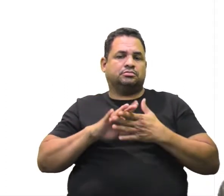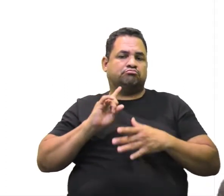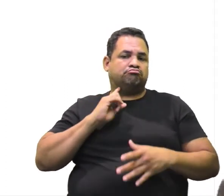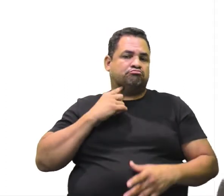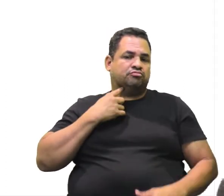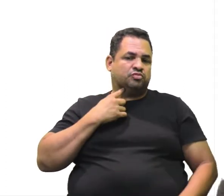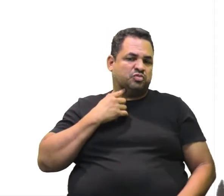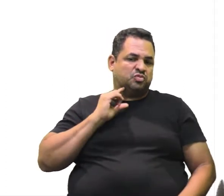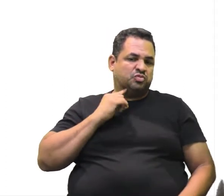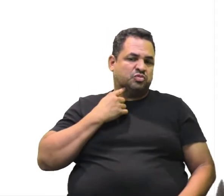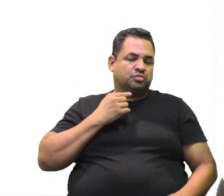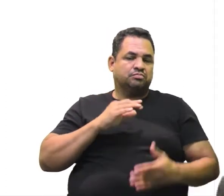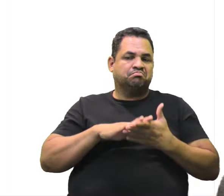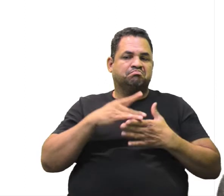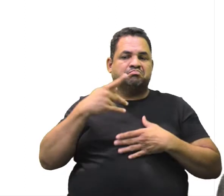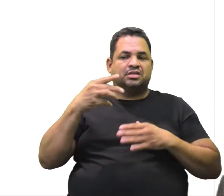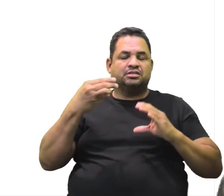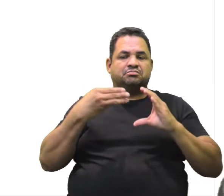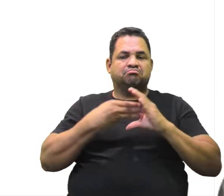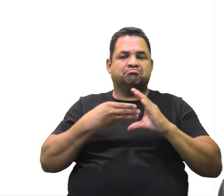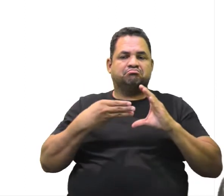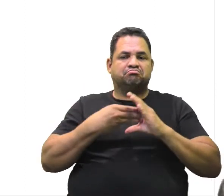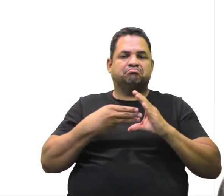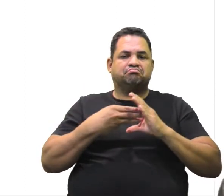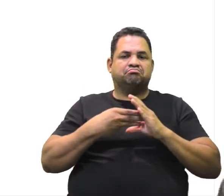são tóxicos para as células.